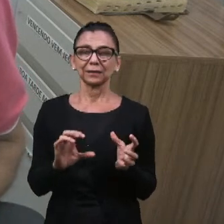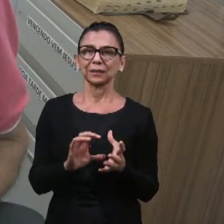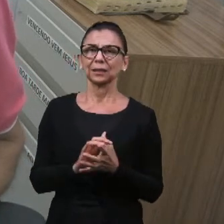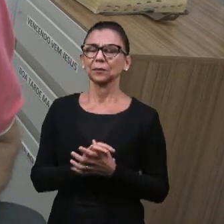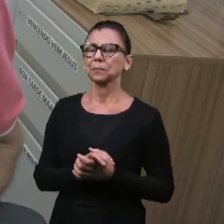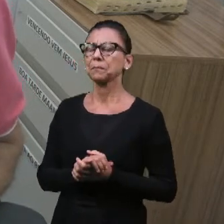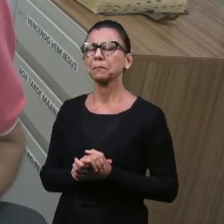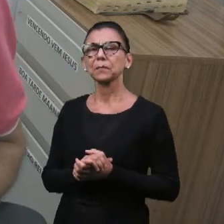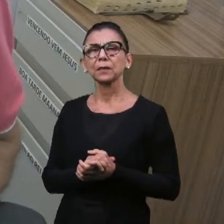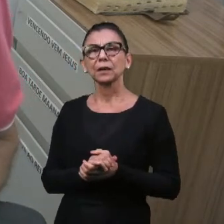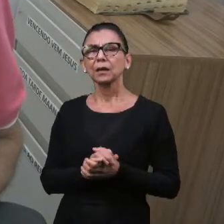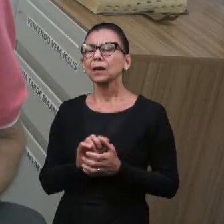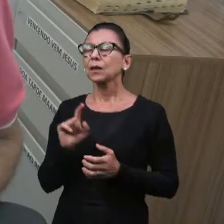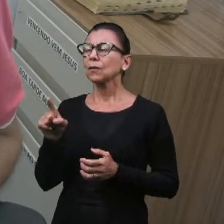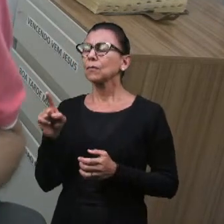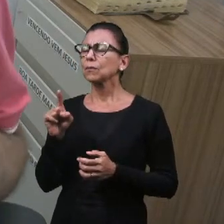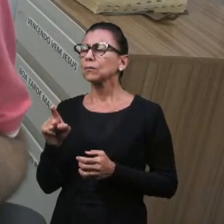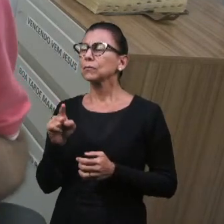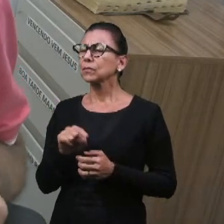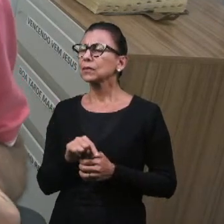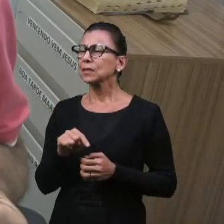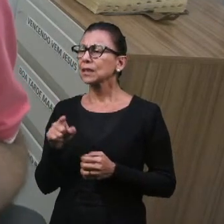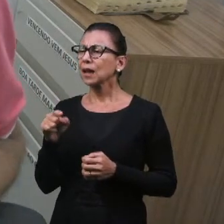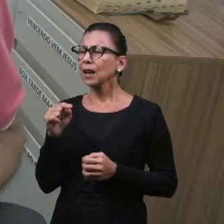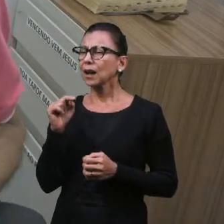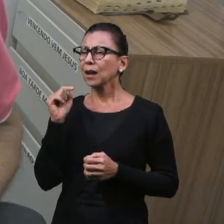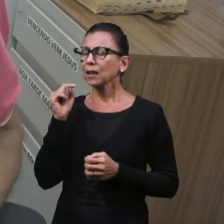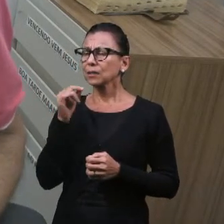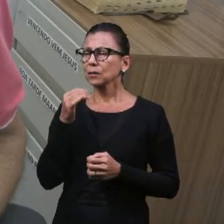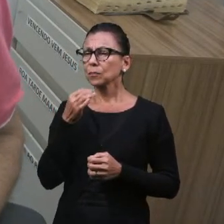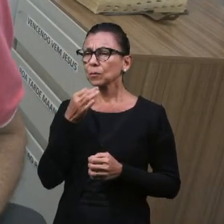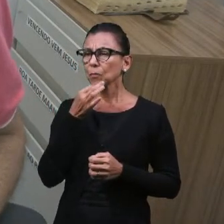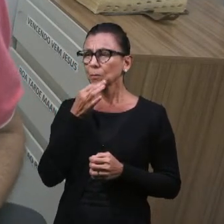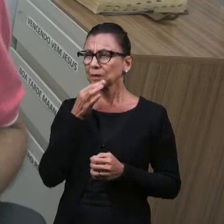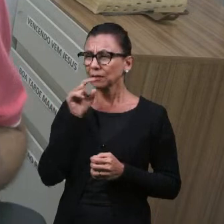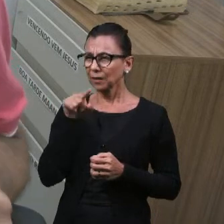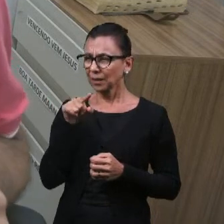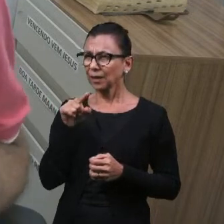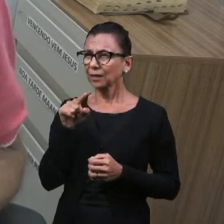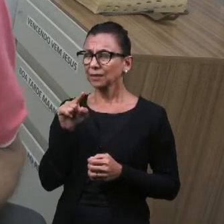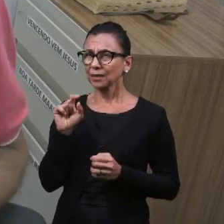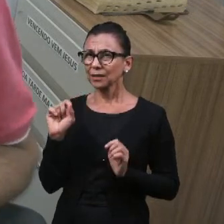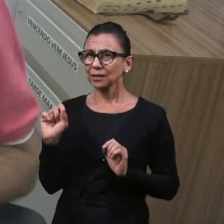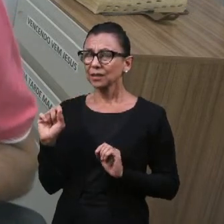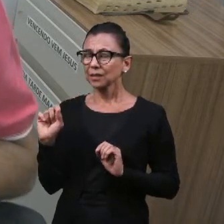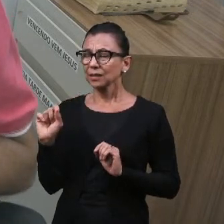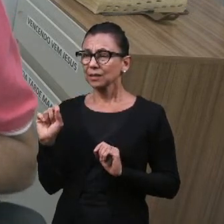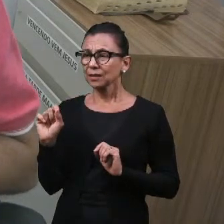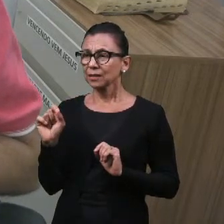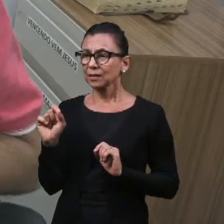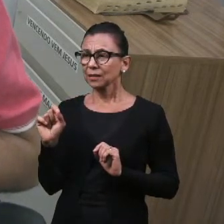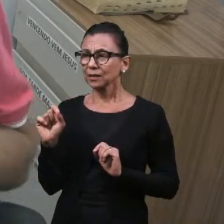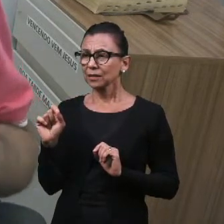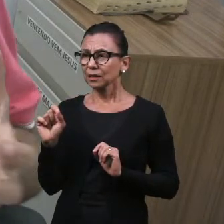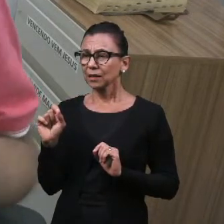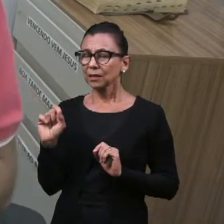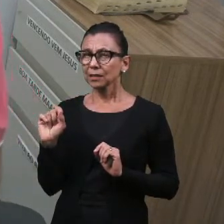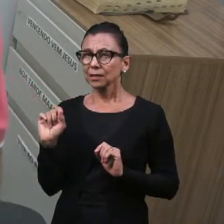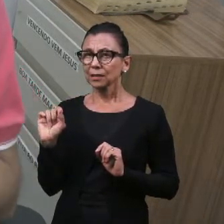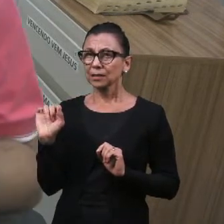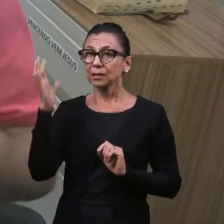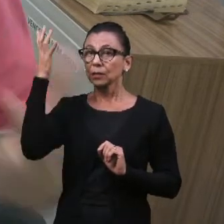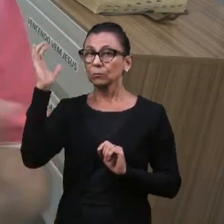são sinais cada vez mais fortes e evidentes de que a volta do Senhor se aproxima, ainda